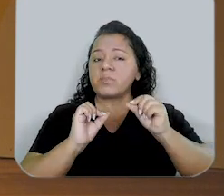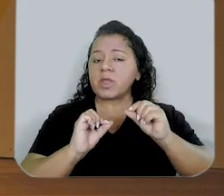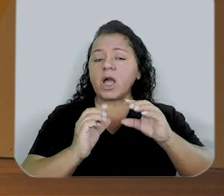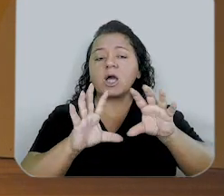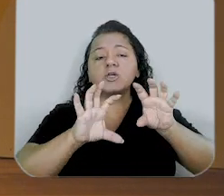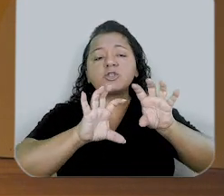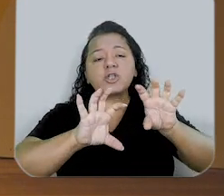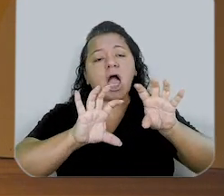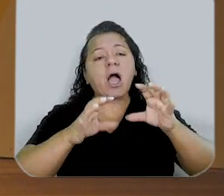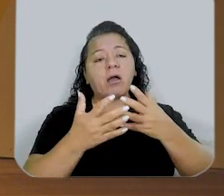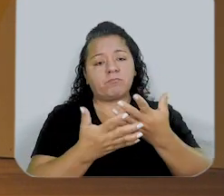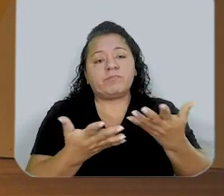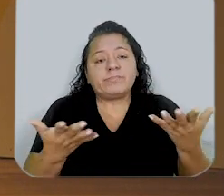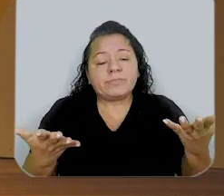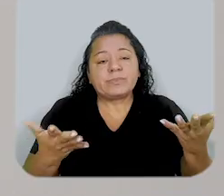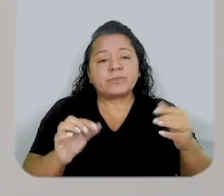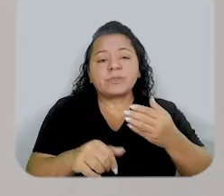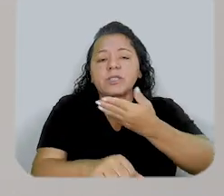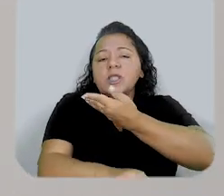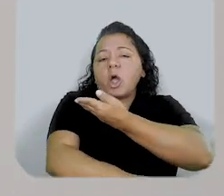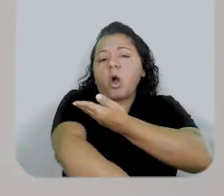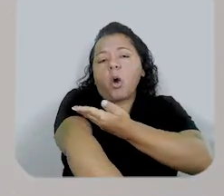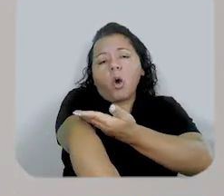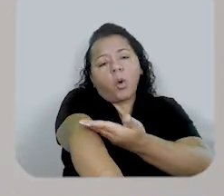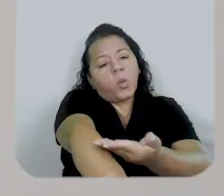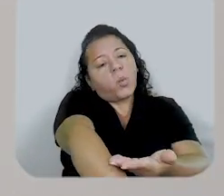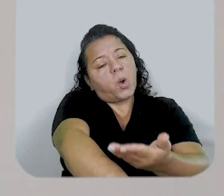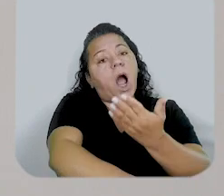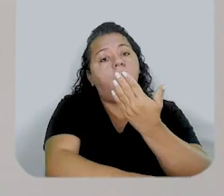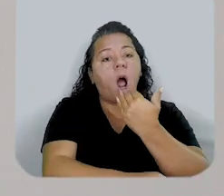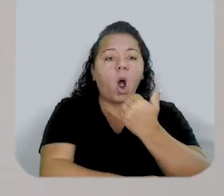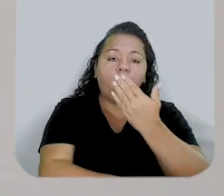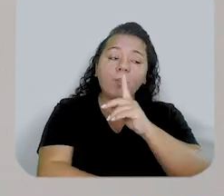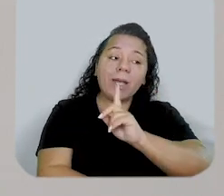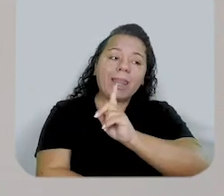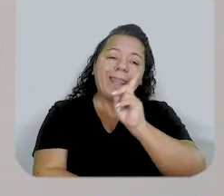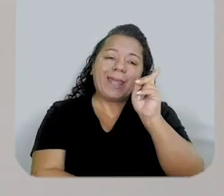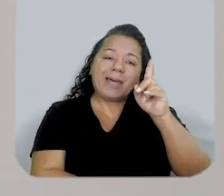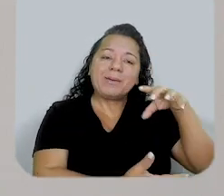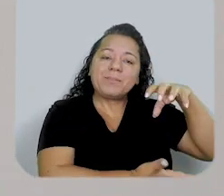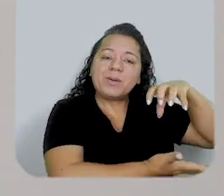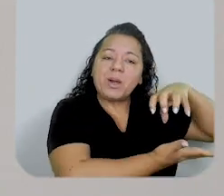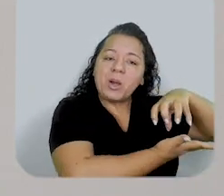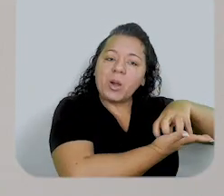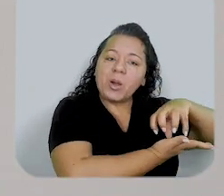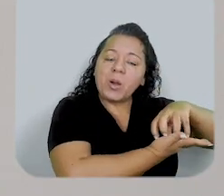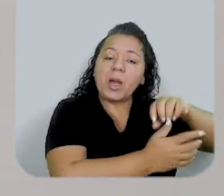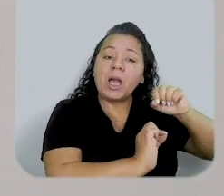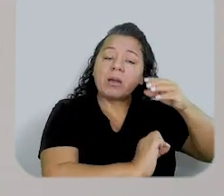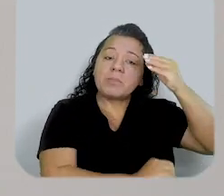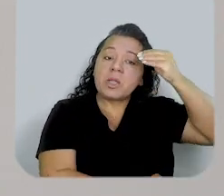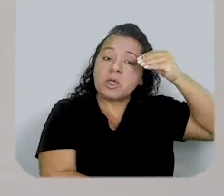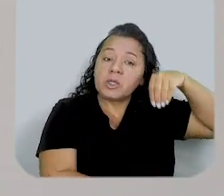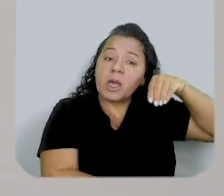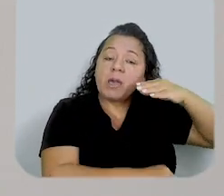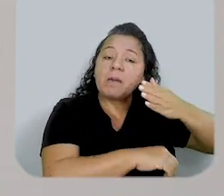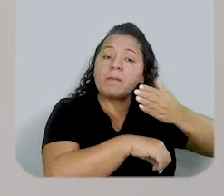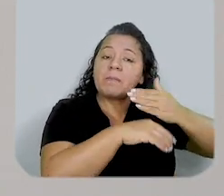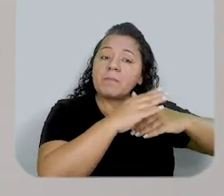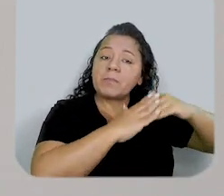eu já costumava comer na minha comunidade, né? E deixei de praticar por